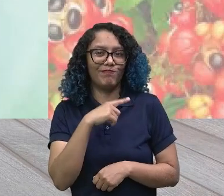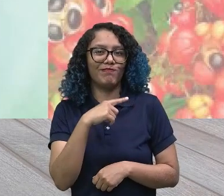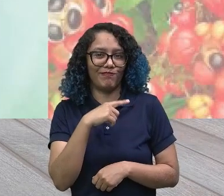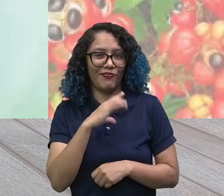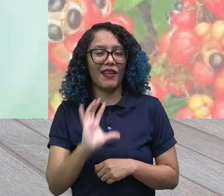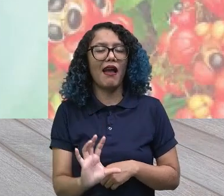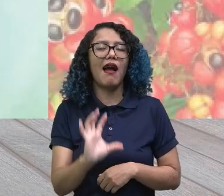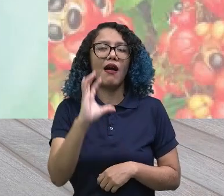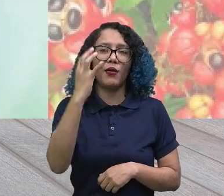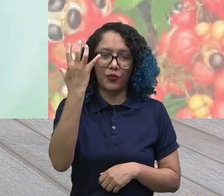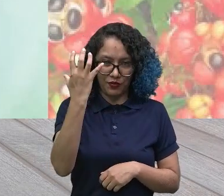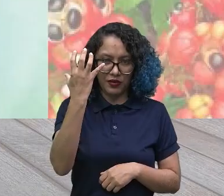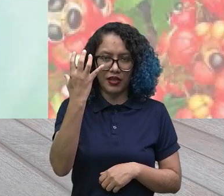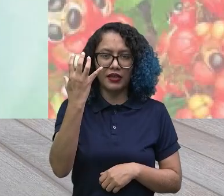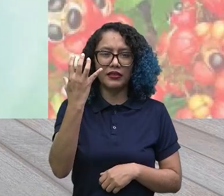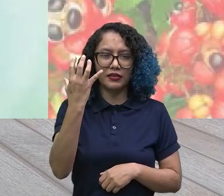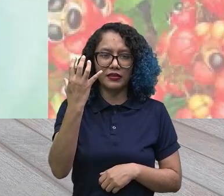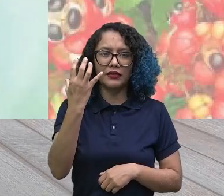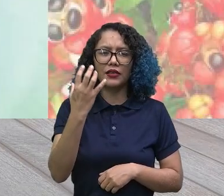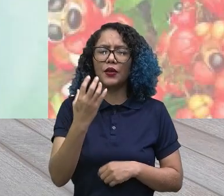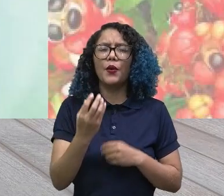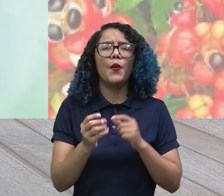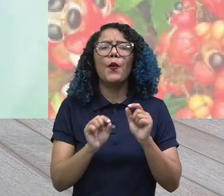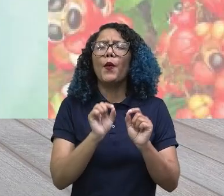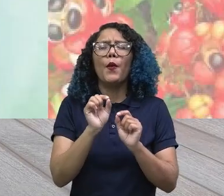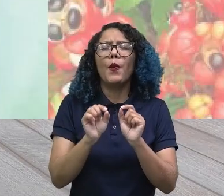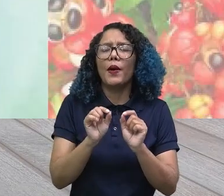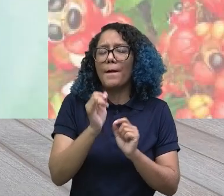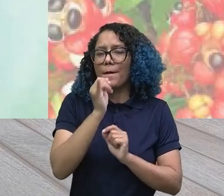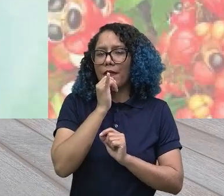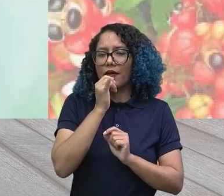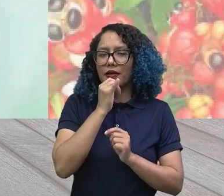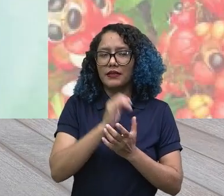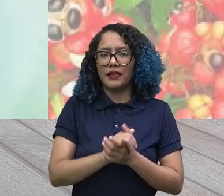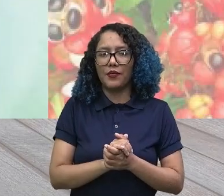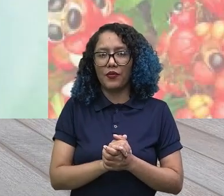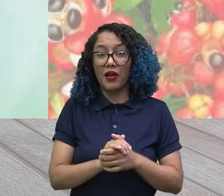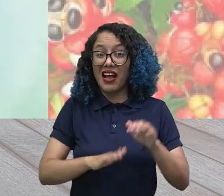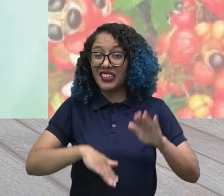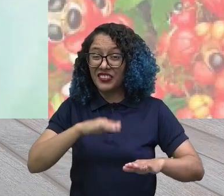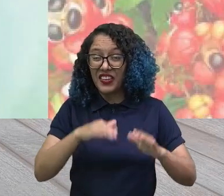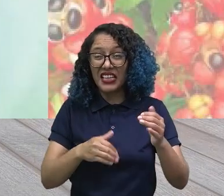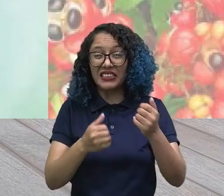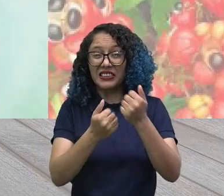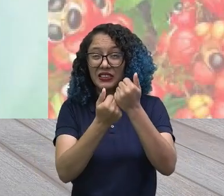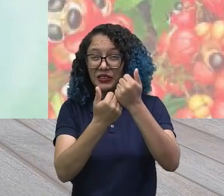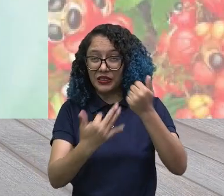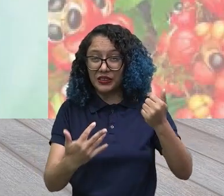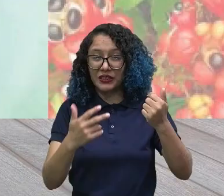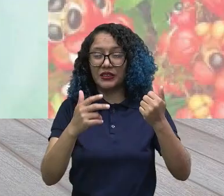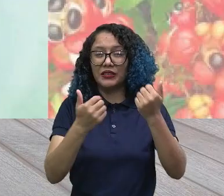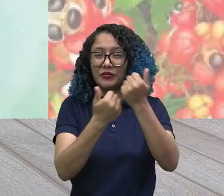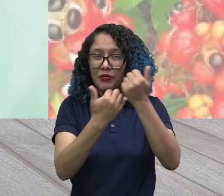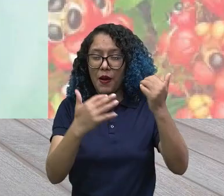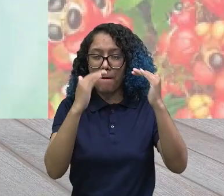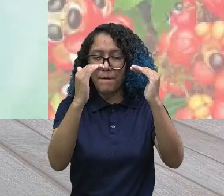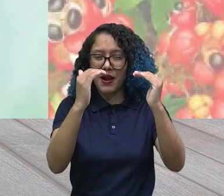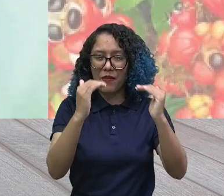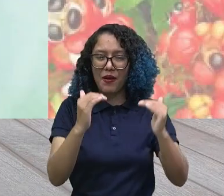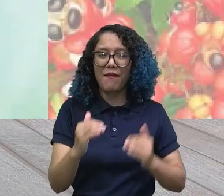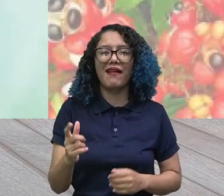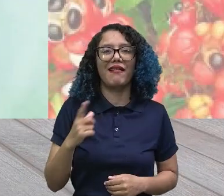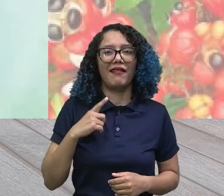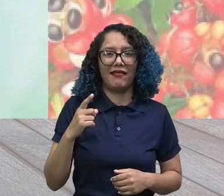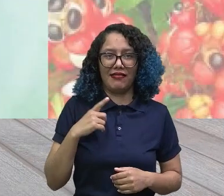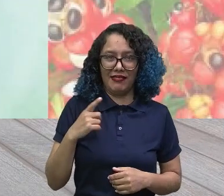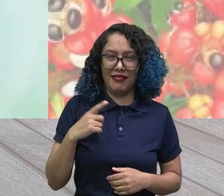ocorre certa distinção, né? Onde acaba tendo ali uma hierarquia, onde, né, a gente